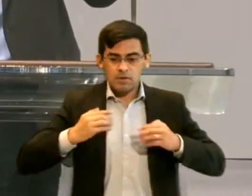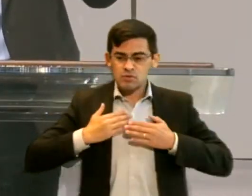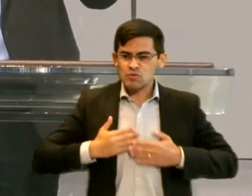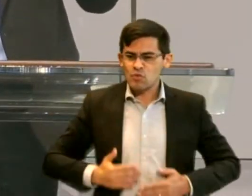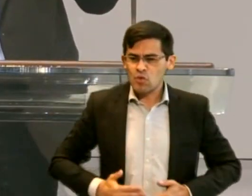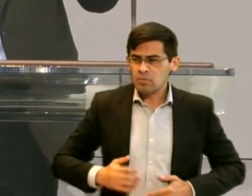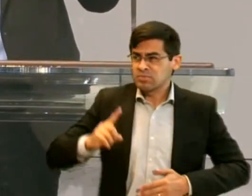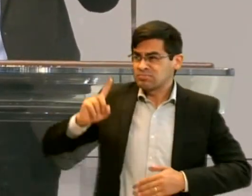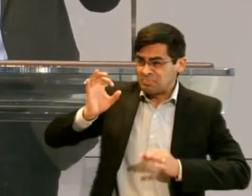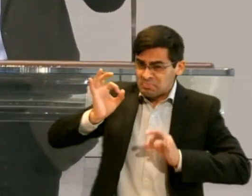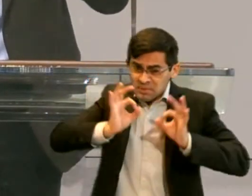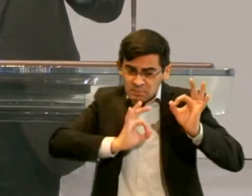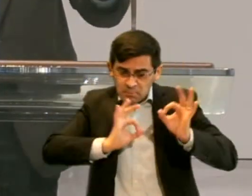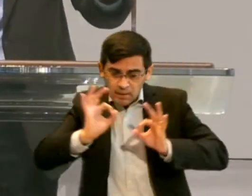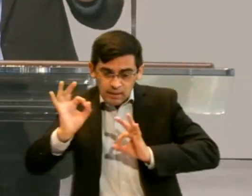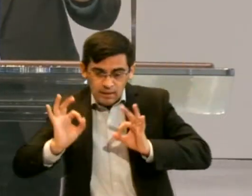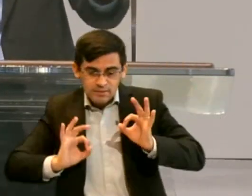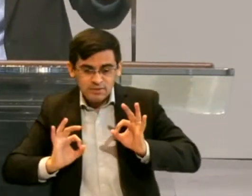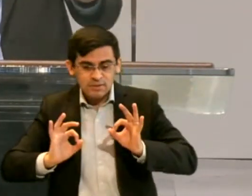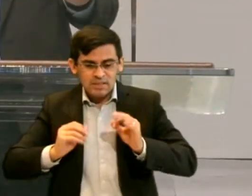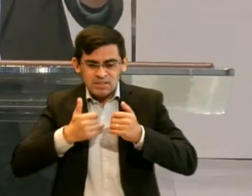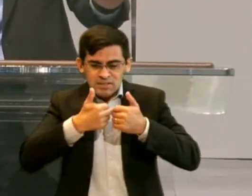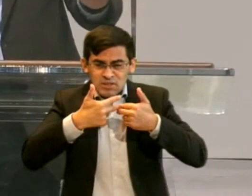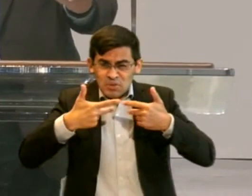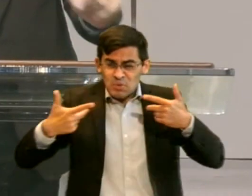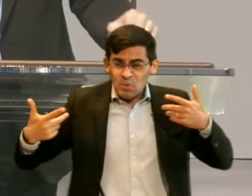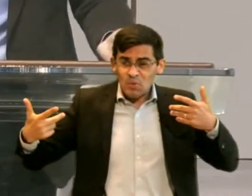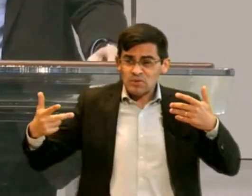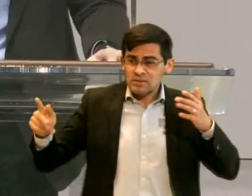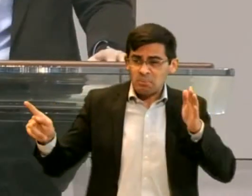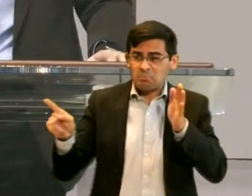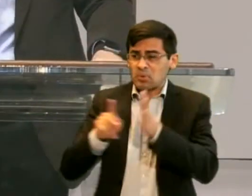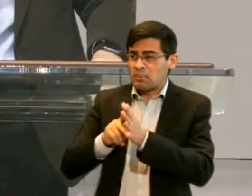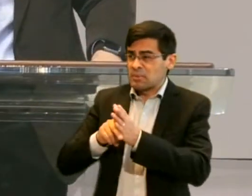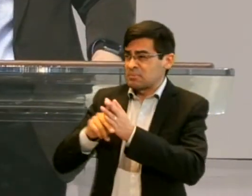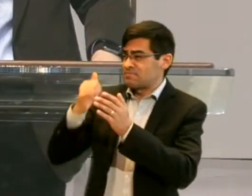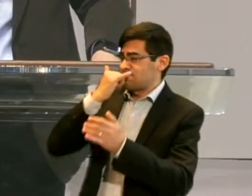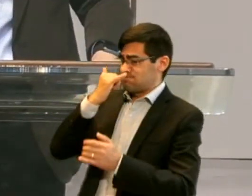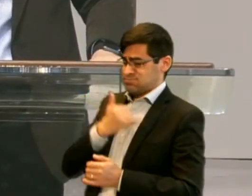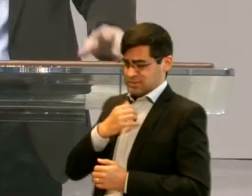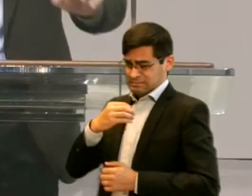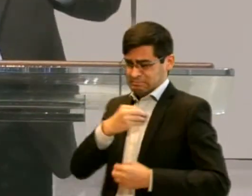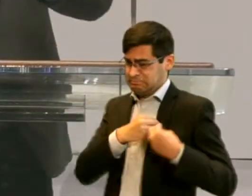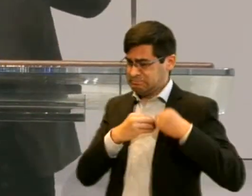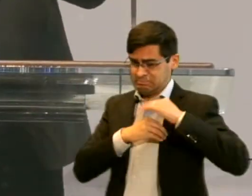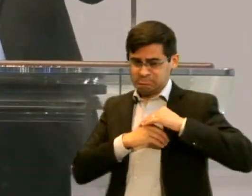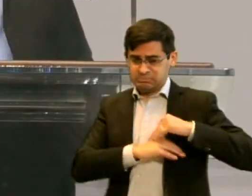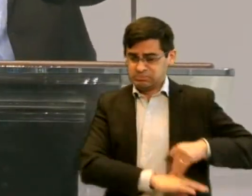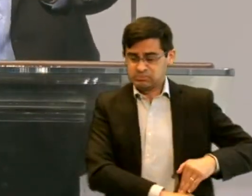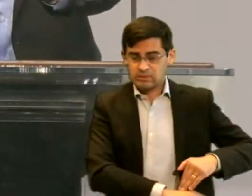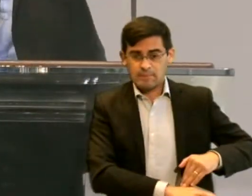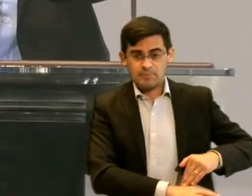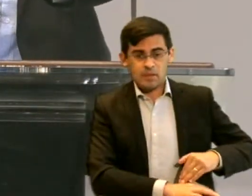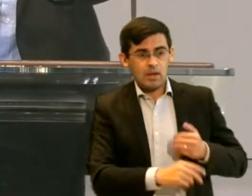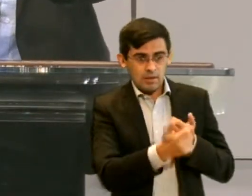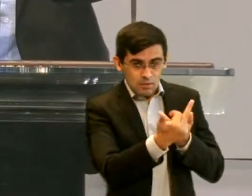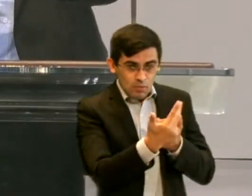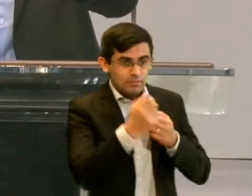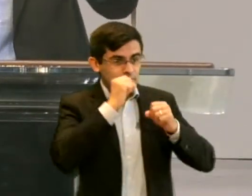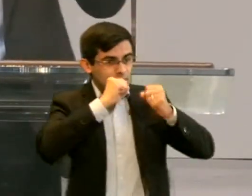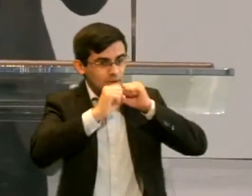me preparaste, de holocaustos e ofertas pelo pecado não te agradaste. É a mesma